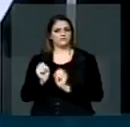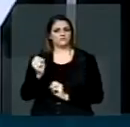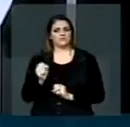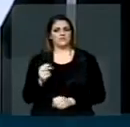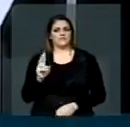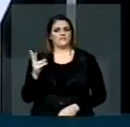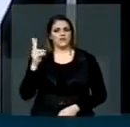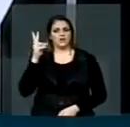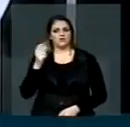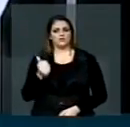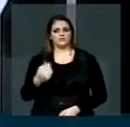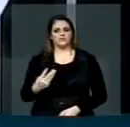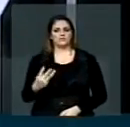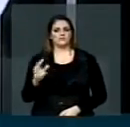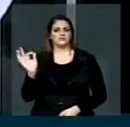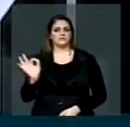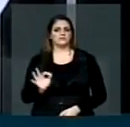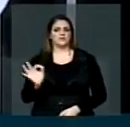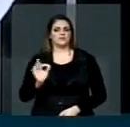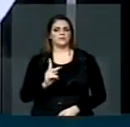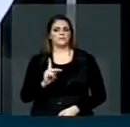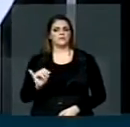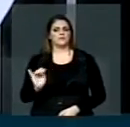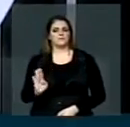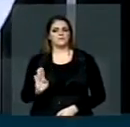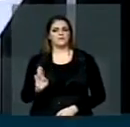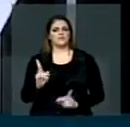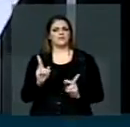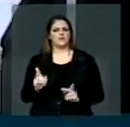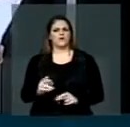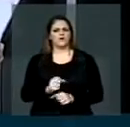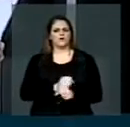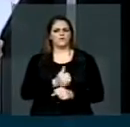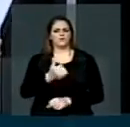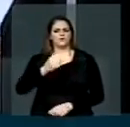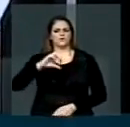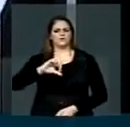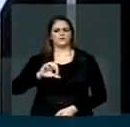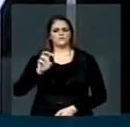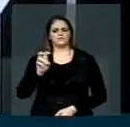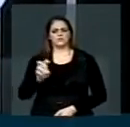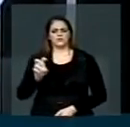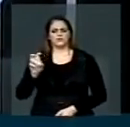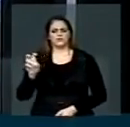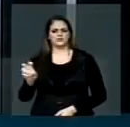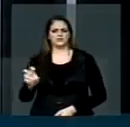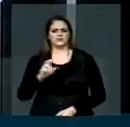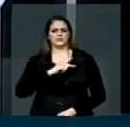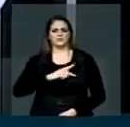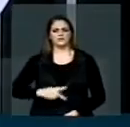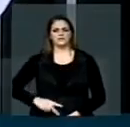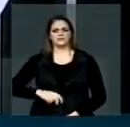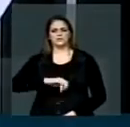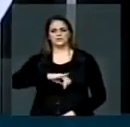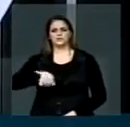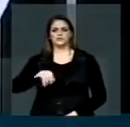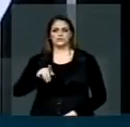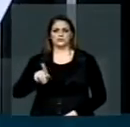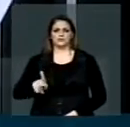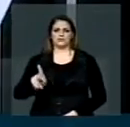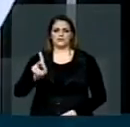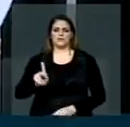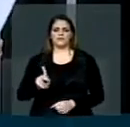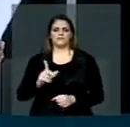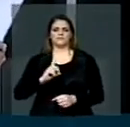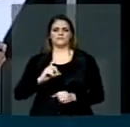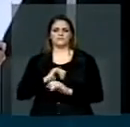de 13% do PIB, mesmo patamar de 1955, quando o então presidente Juscelino Kubitschek lançou um